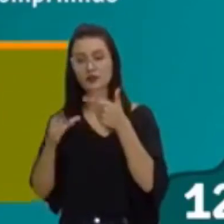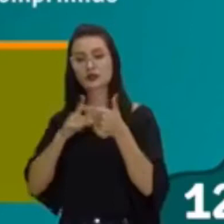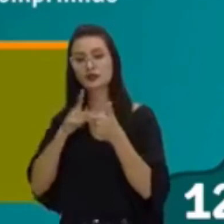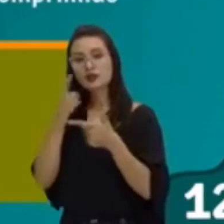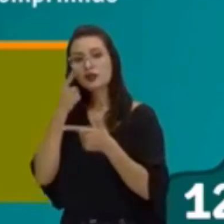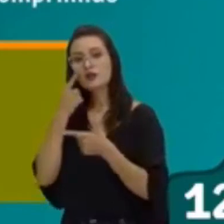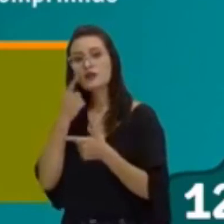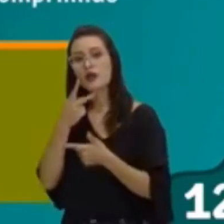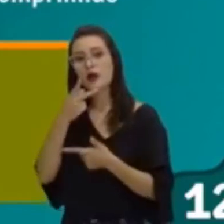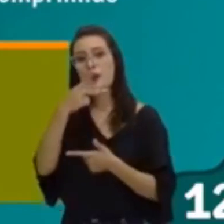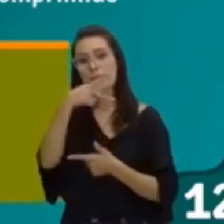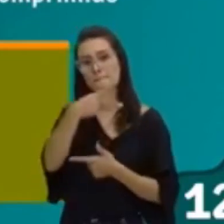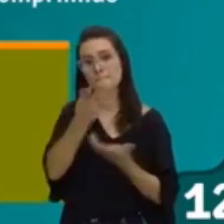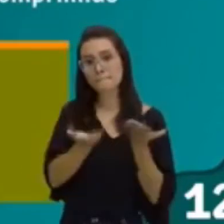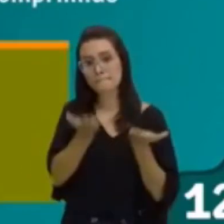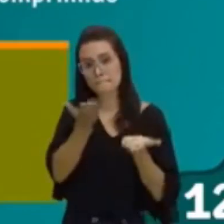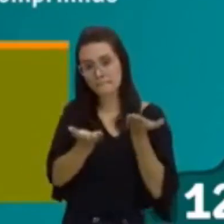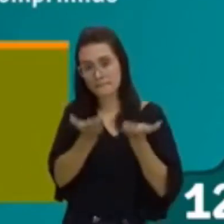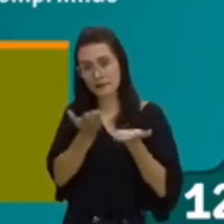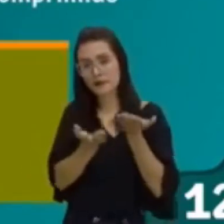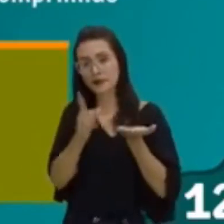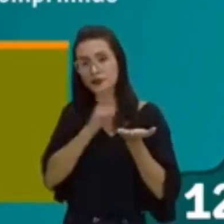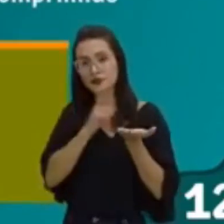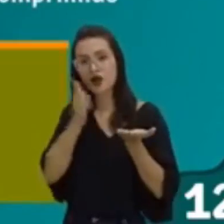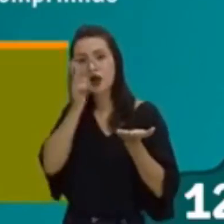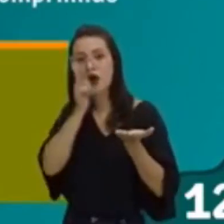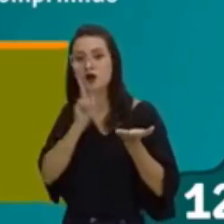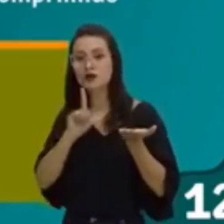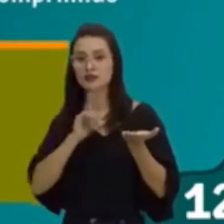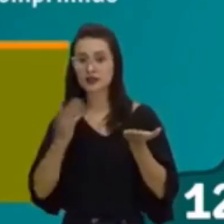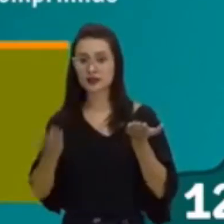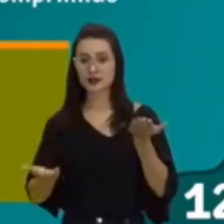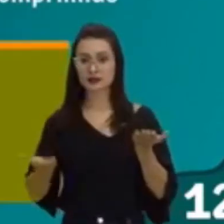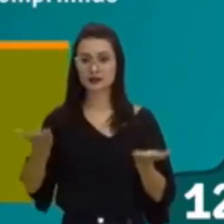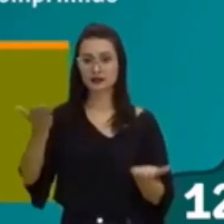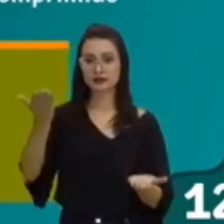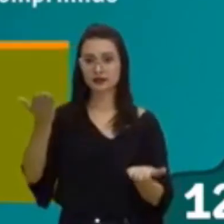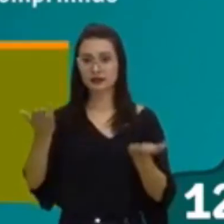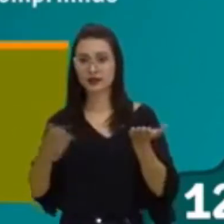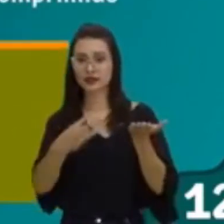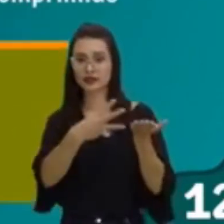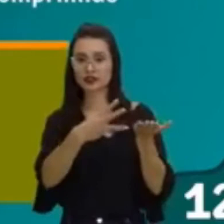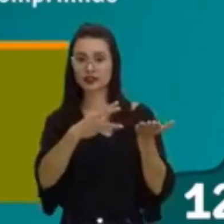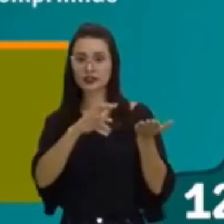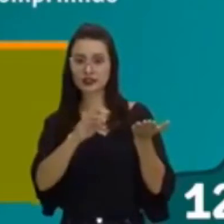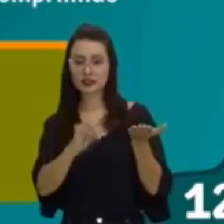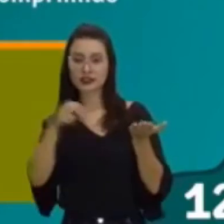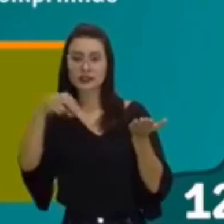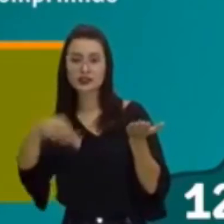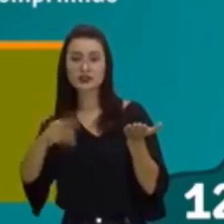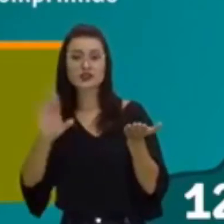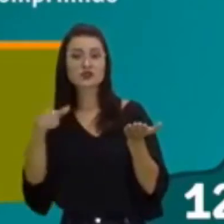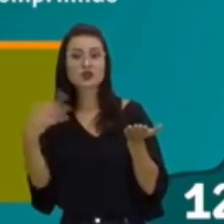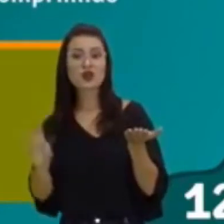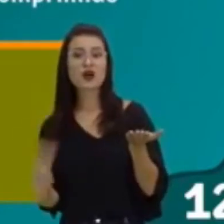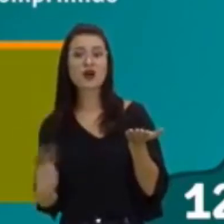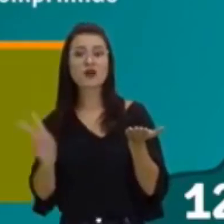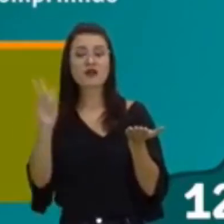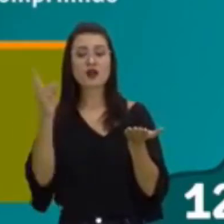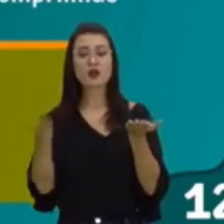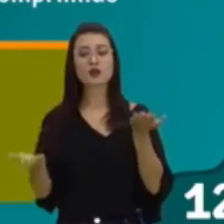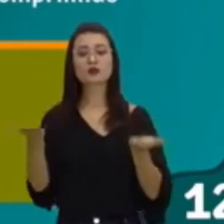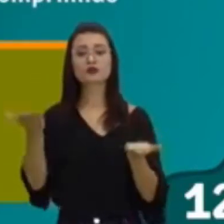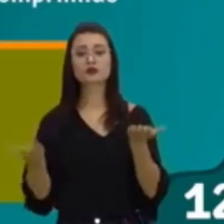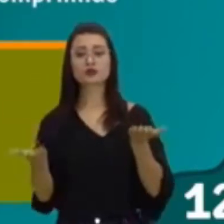quando colocado sobre o pistão, é equilibrado por uma força de 30 N. Quanto equivale o peso?